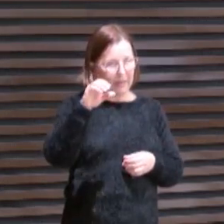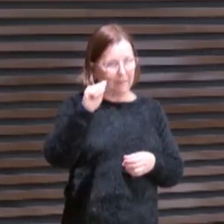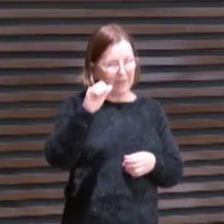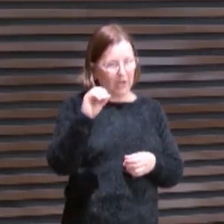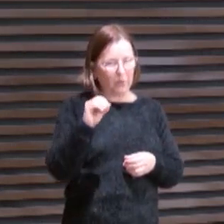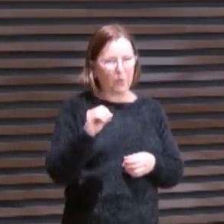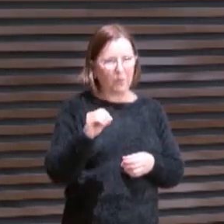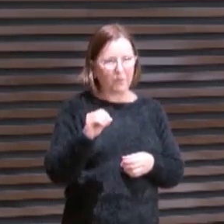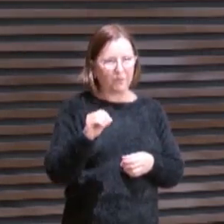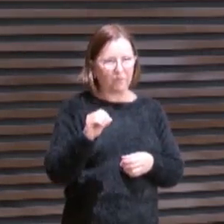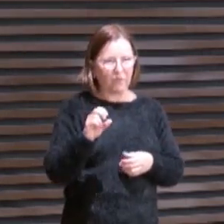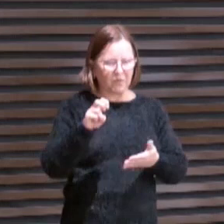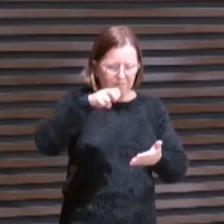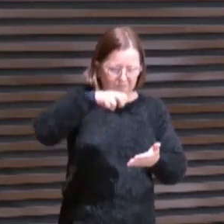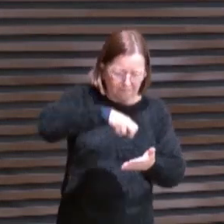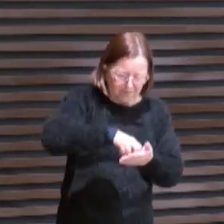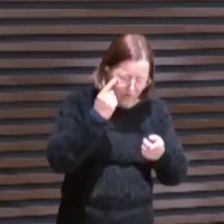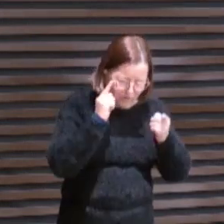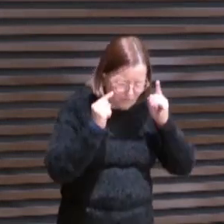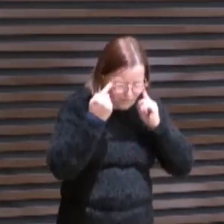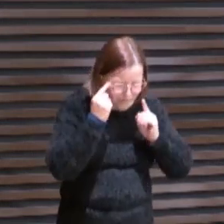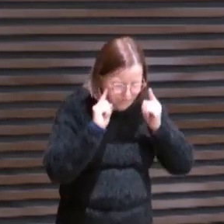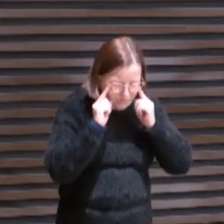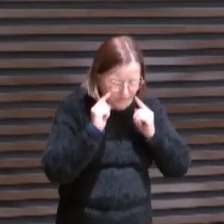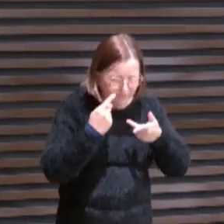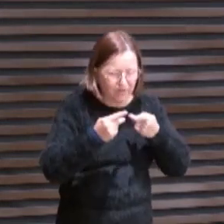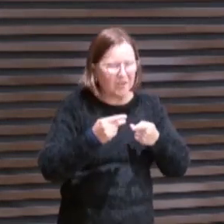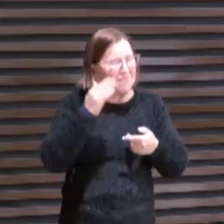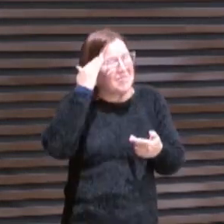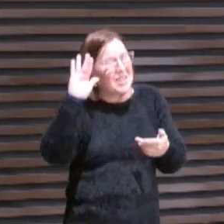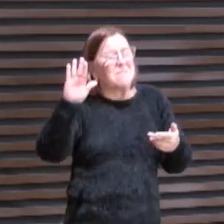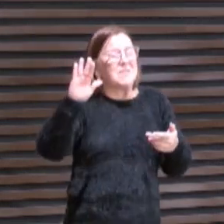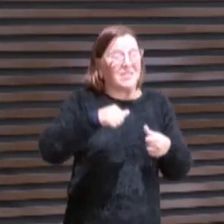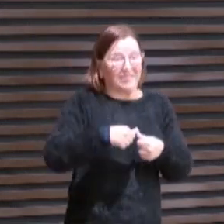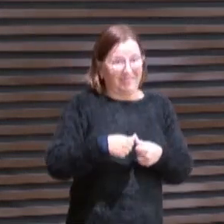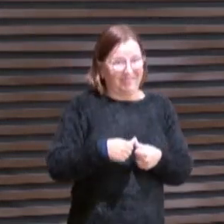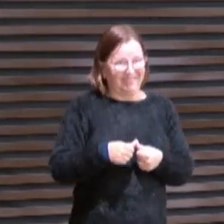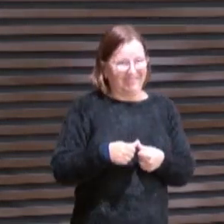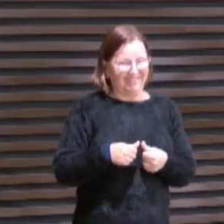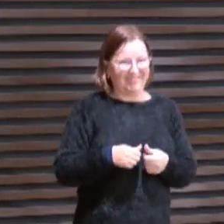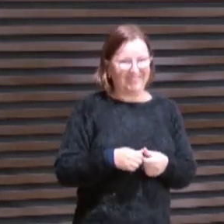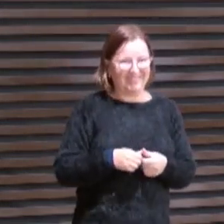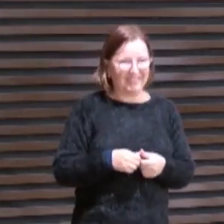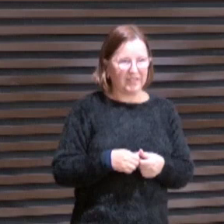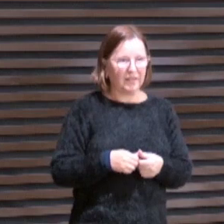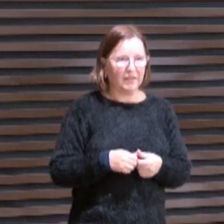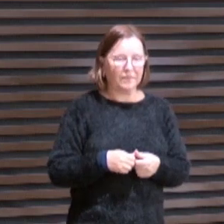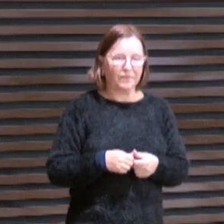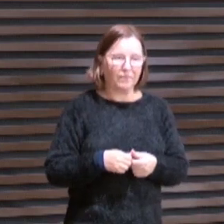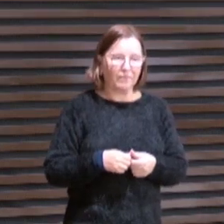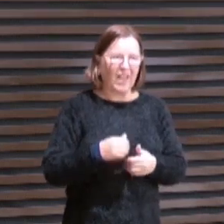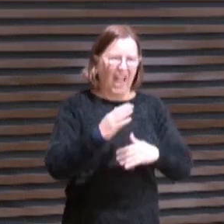ela disse: eu não sabia disso. Eu digo: minha filha, toda a obra do diabo